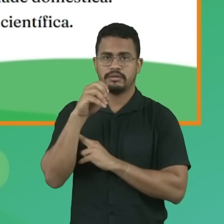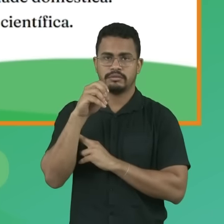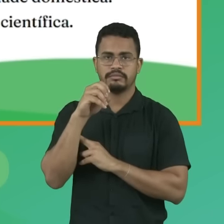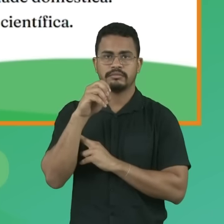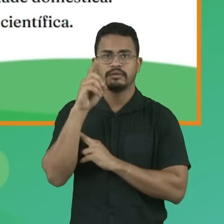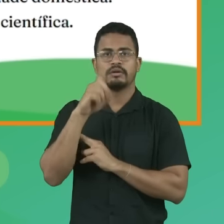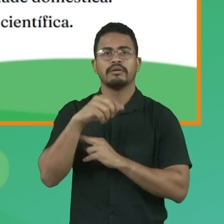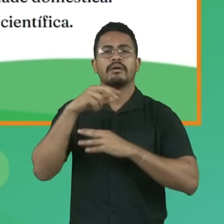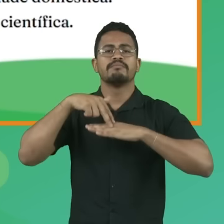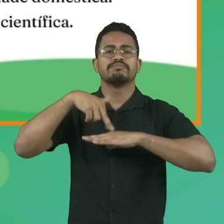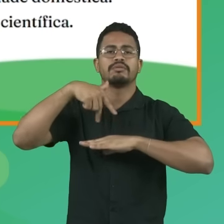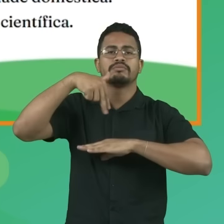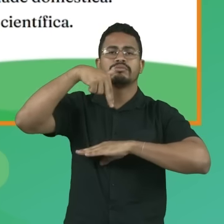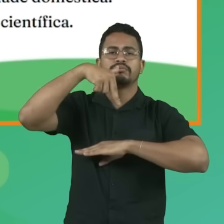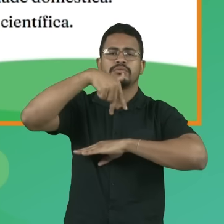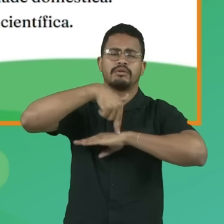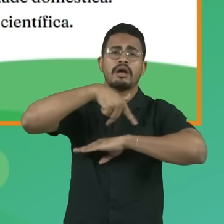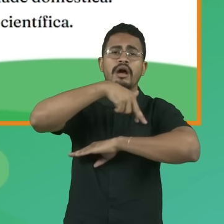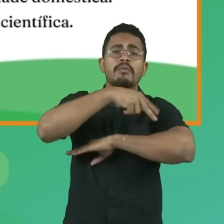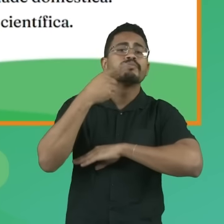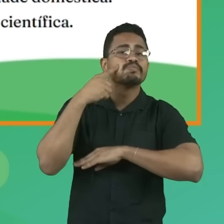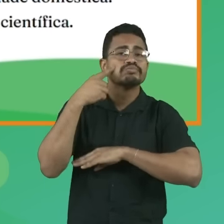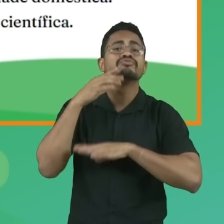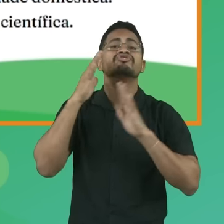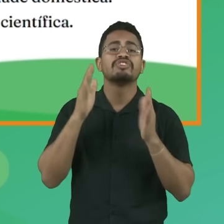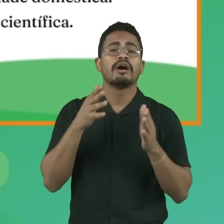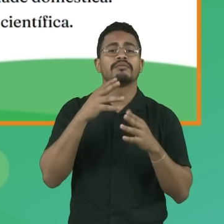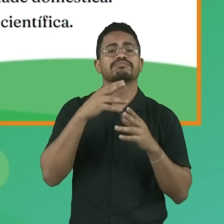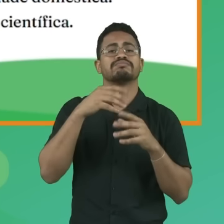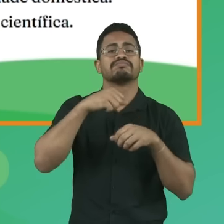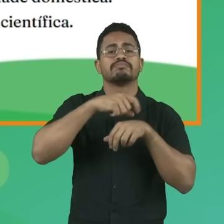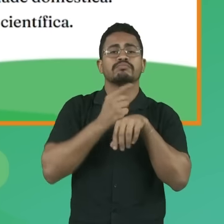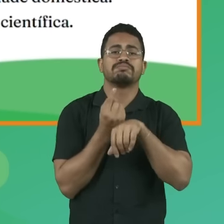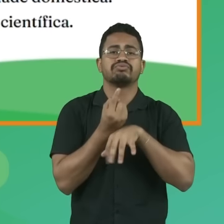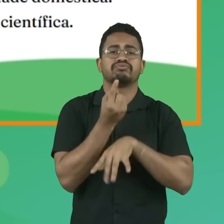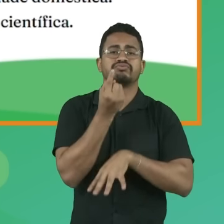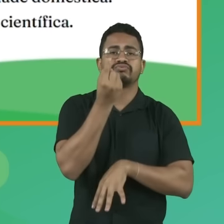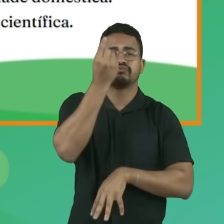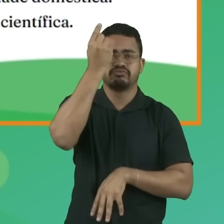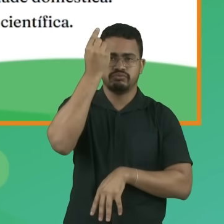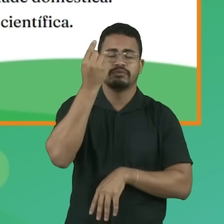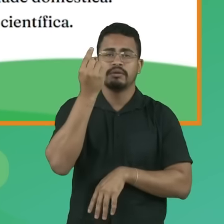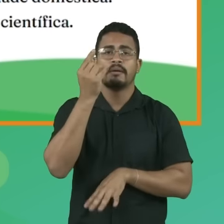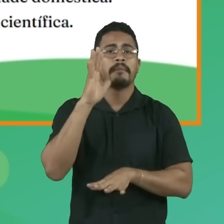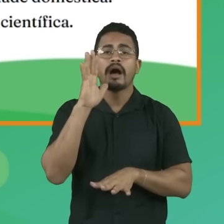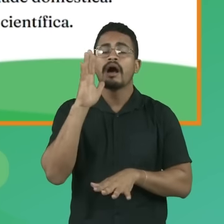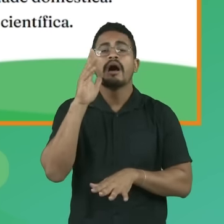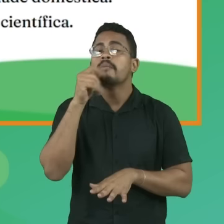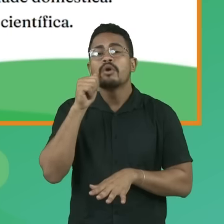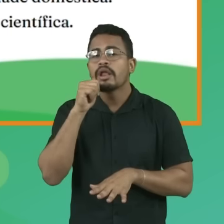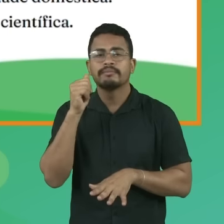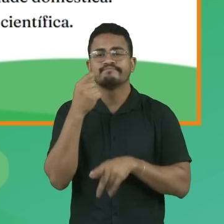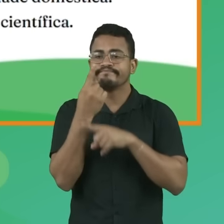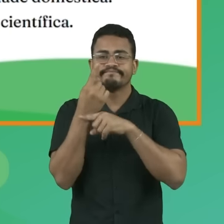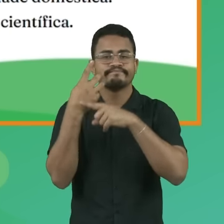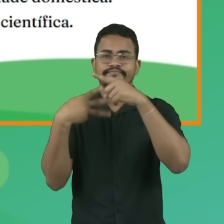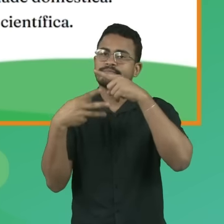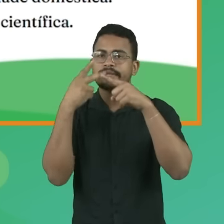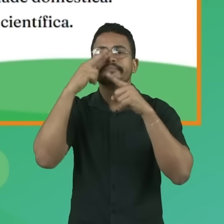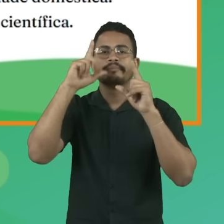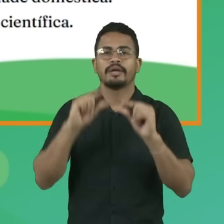já estiveram no espaço, enquanto as mulheres não chegam a ser um terço desse número. Após o anúncio da turma